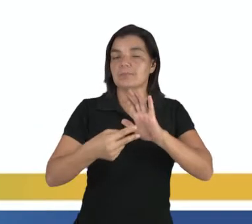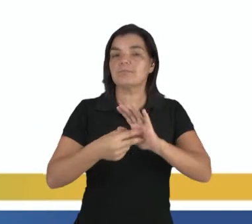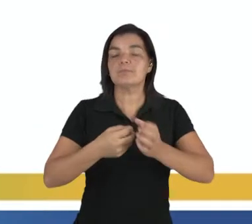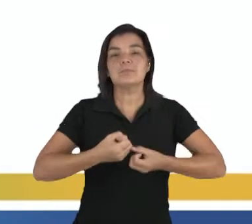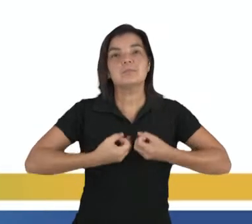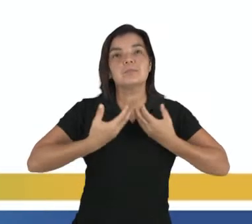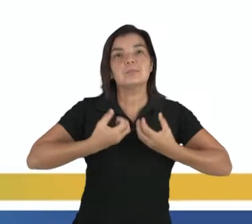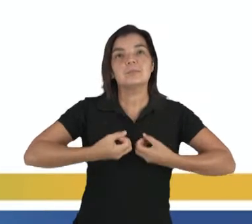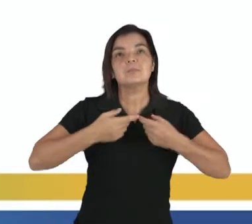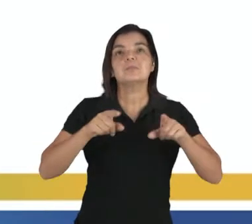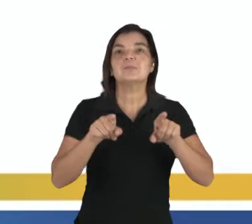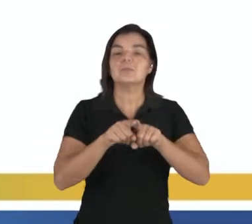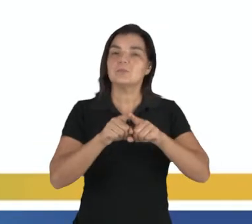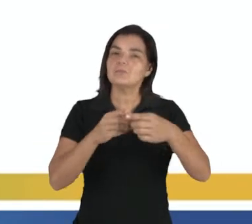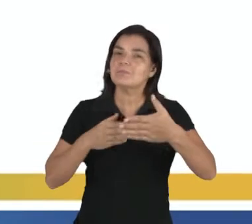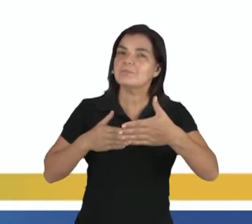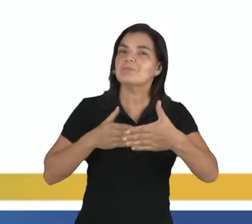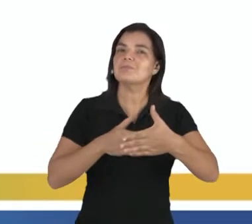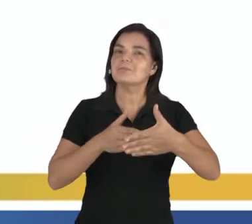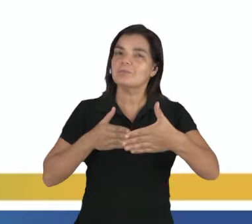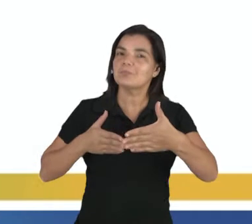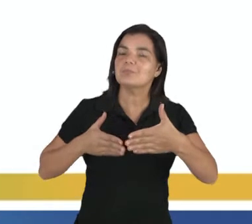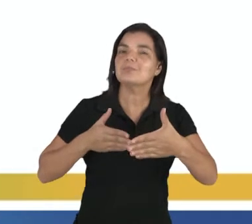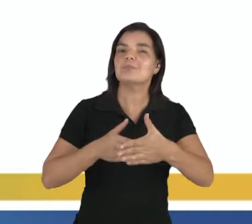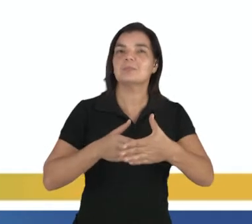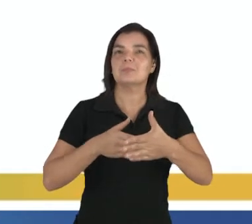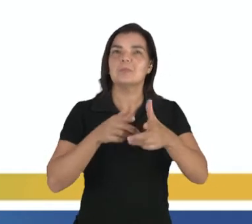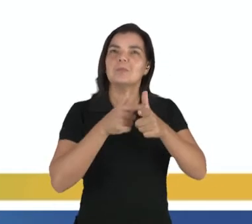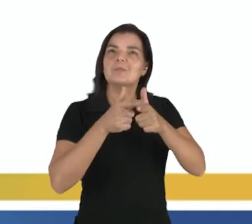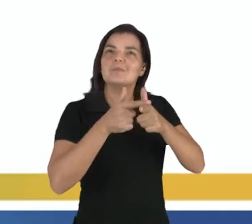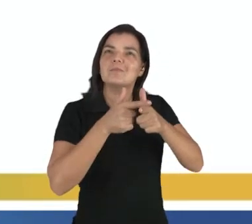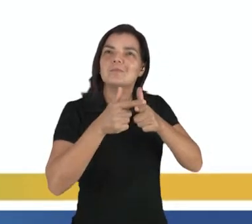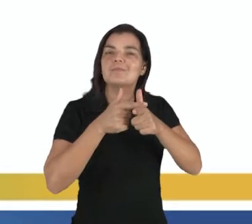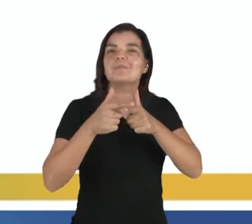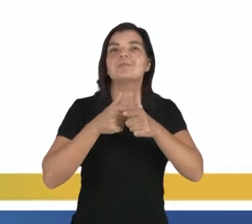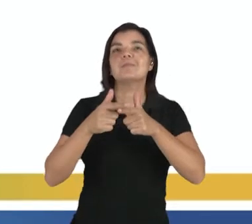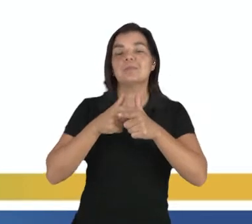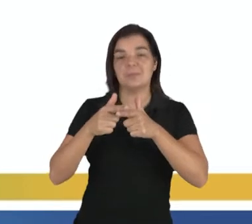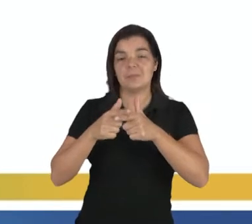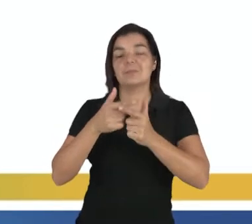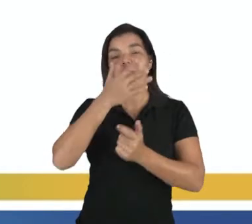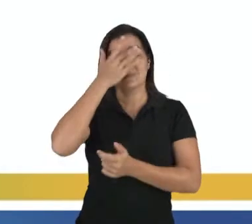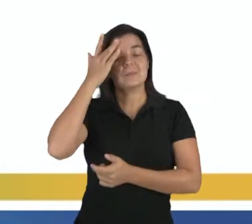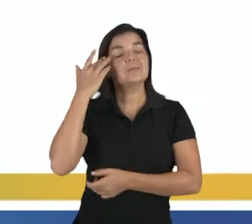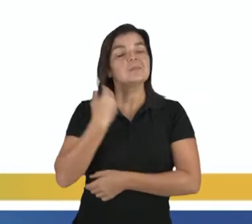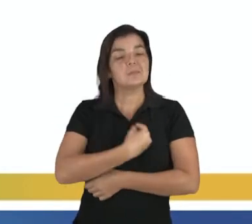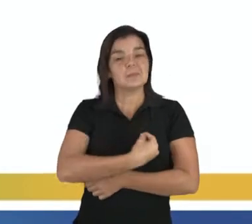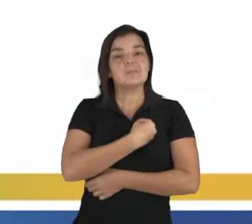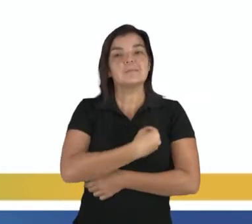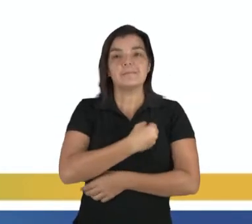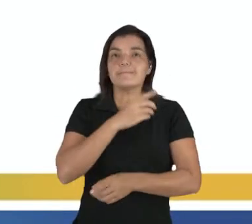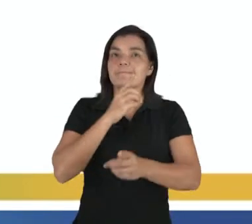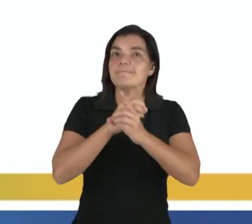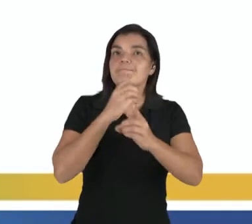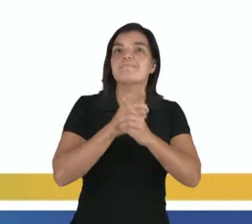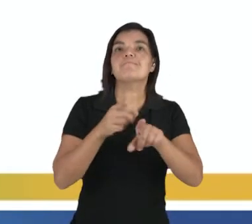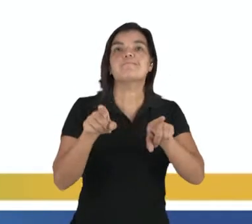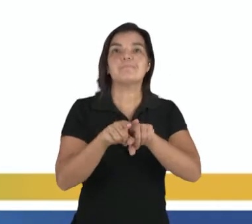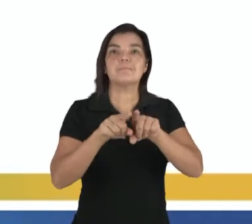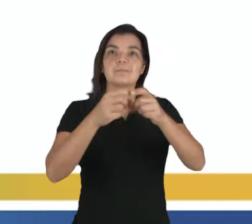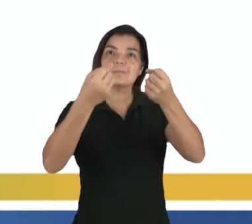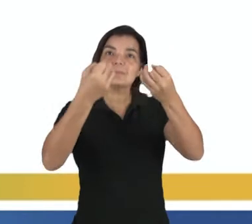nessa poesia podem ser classificadas como obstáculos ou problemas que as pessoas encontram na